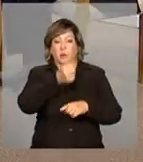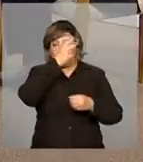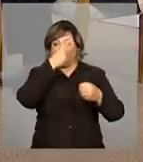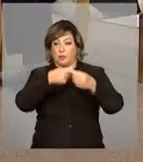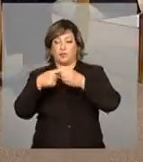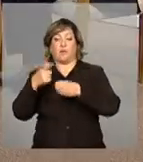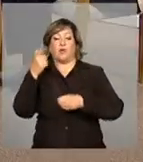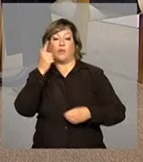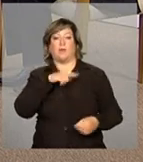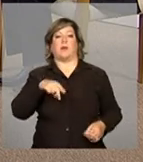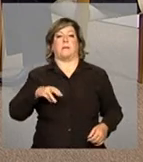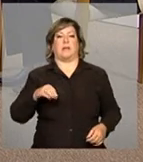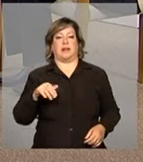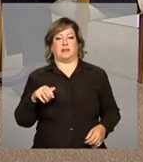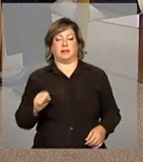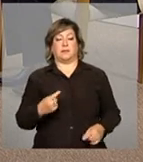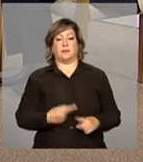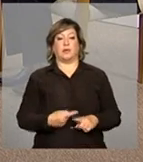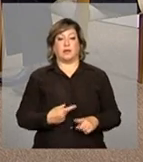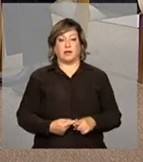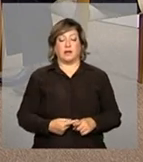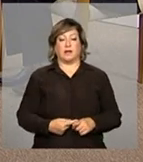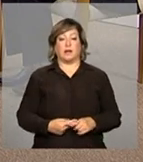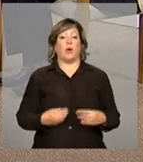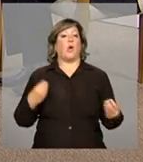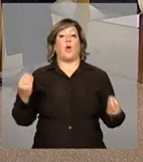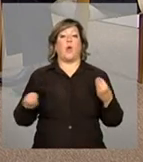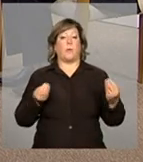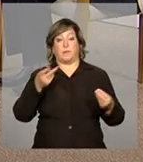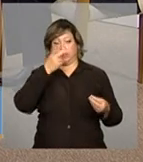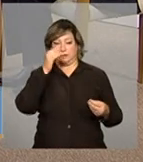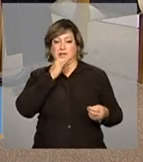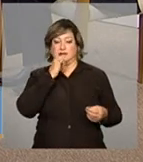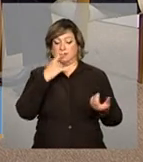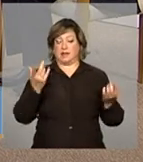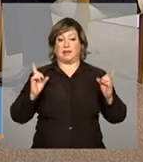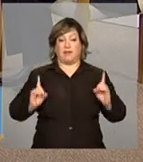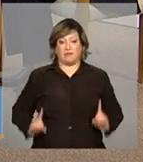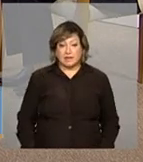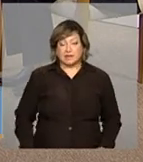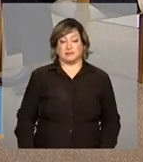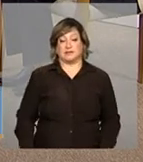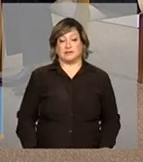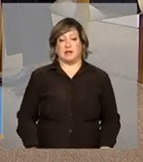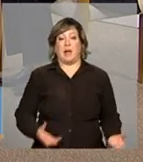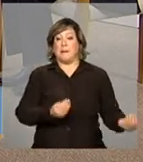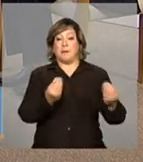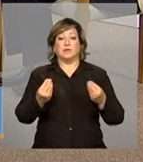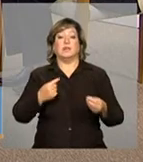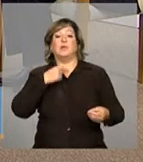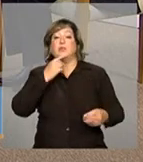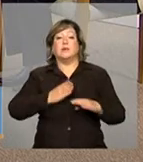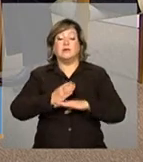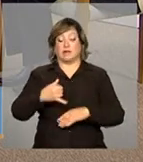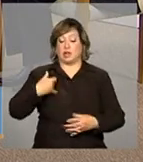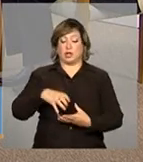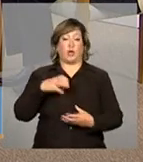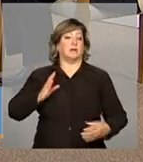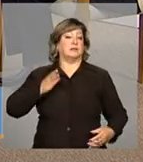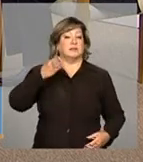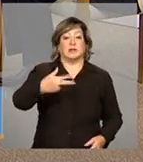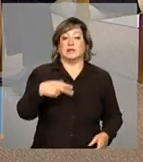cumprir essas metas que se imagina Adriana como que as pessoas com deficiência Muitas delas dependentes e os idosos também